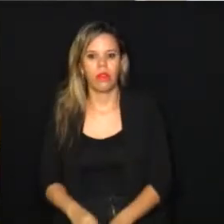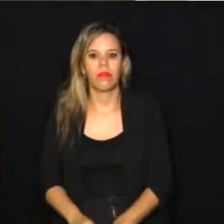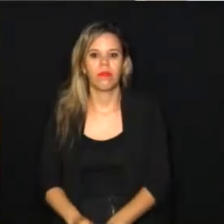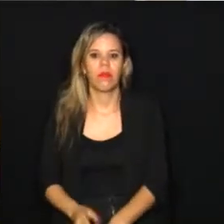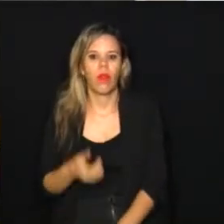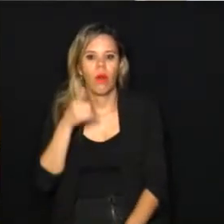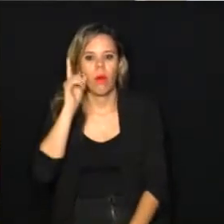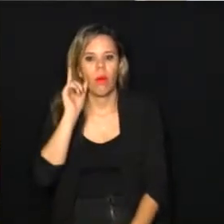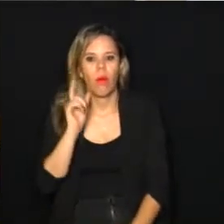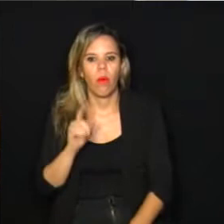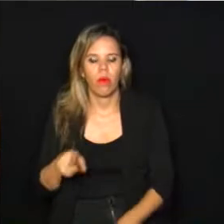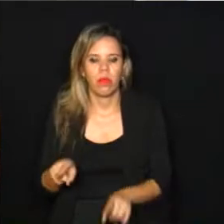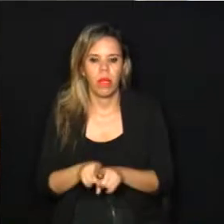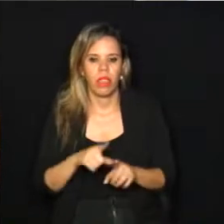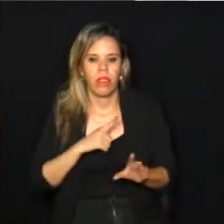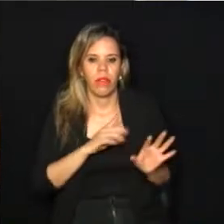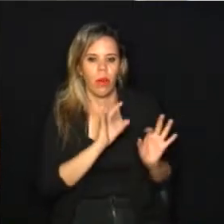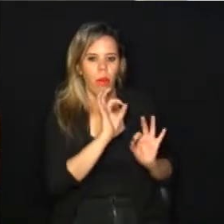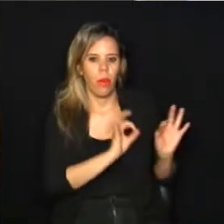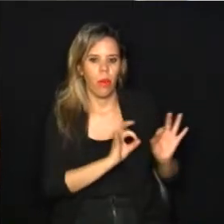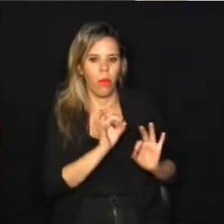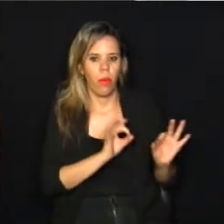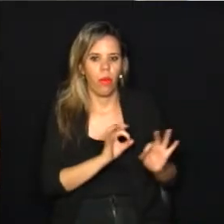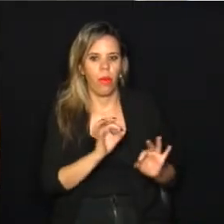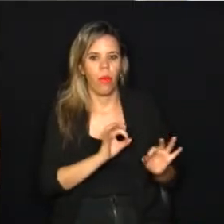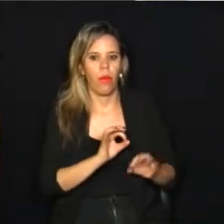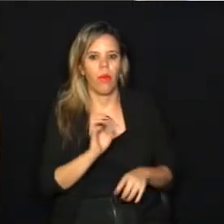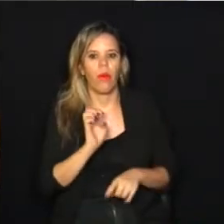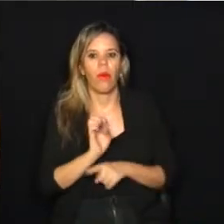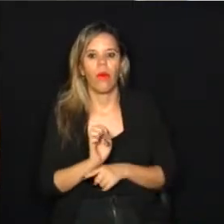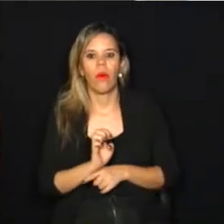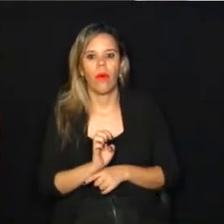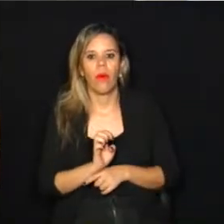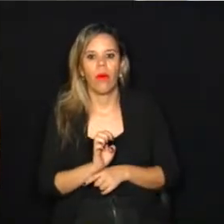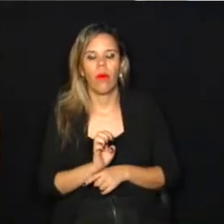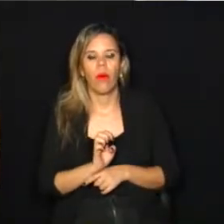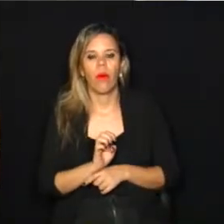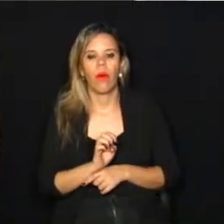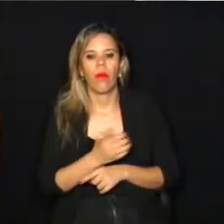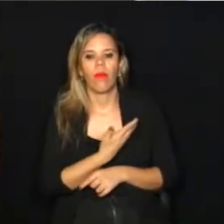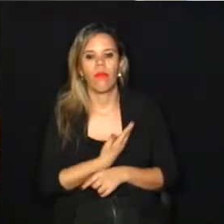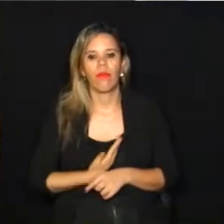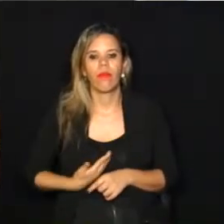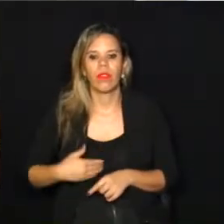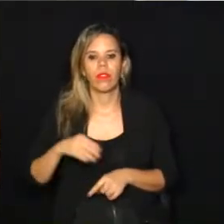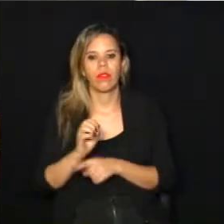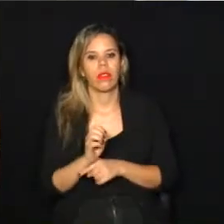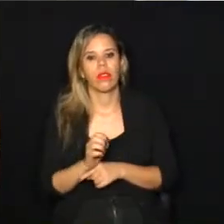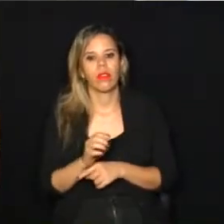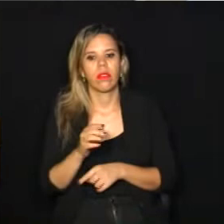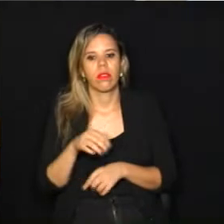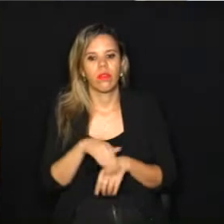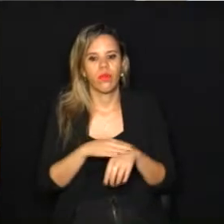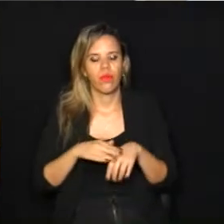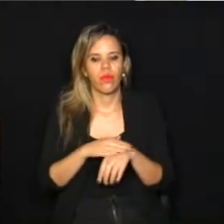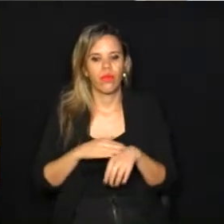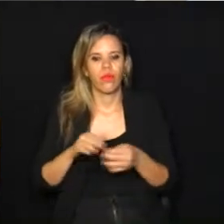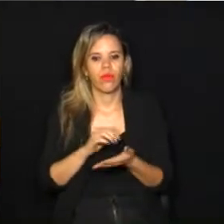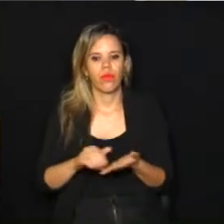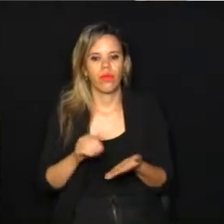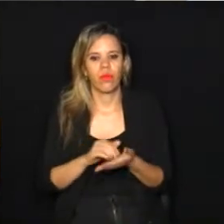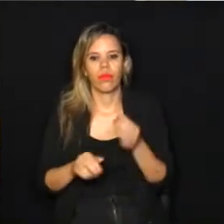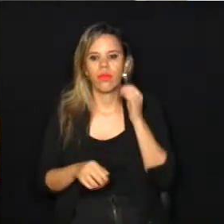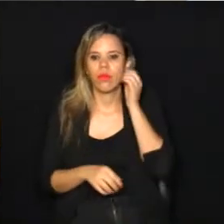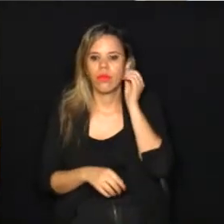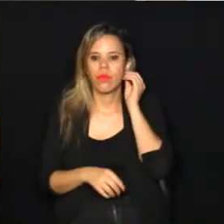também houve um ajuste da área estadual, quer dizer, o governo do estado, o senhor mesmo conversou com o secretário Vignoli,